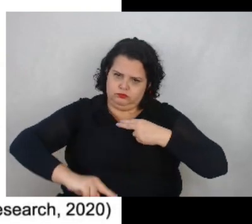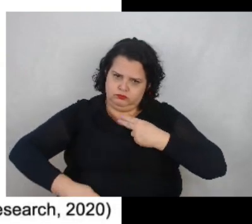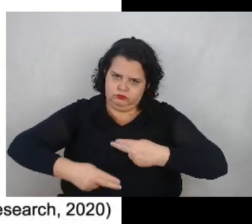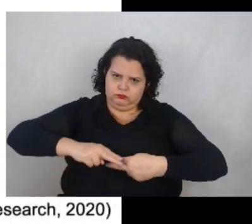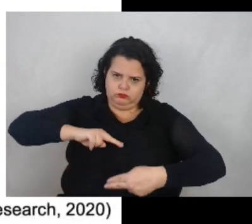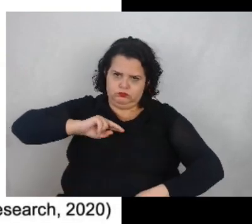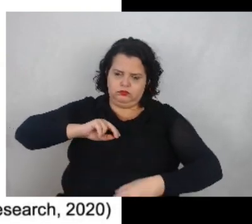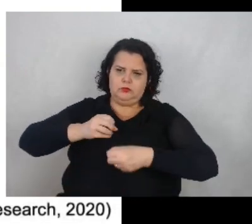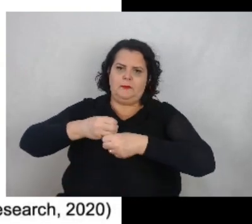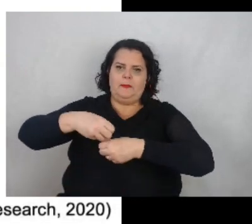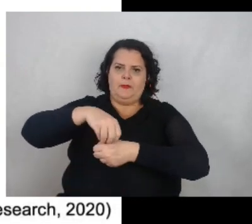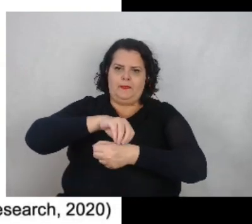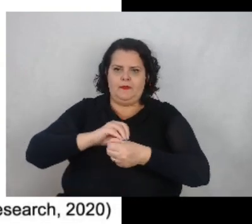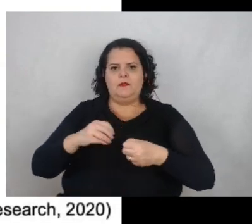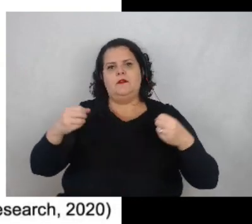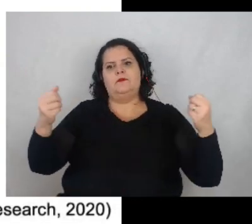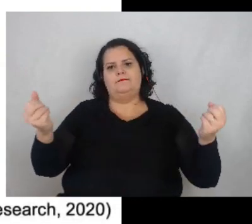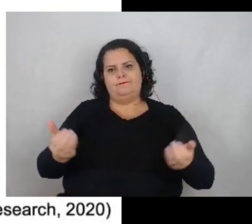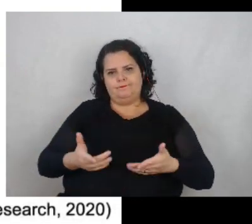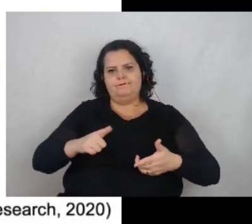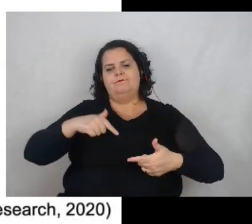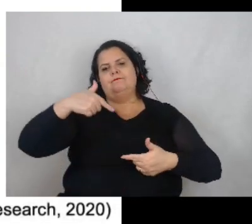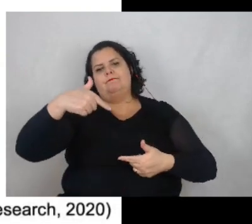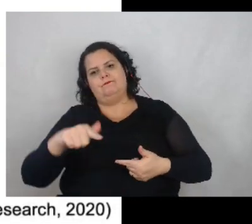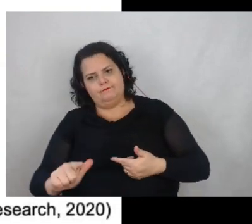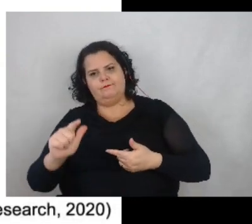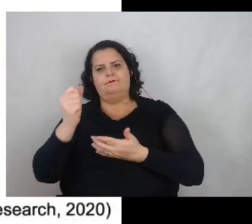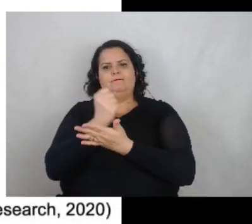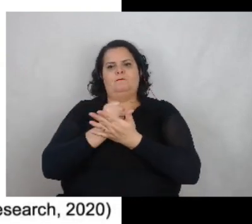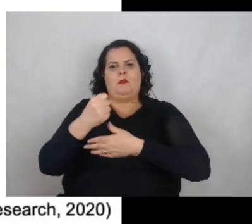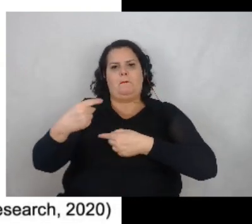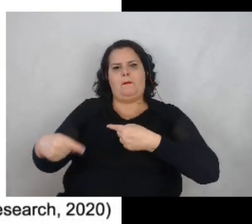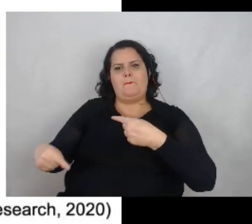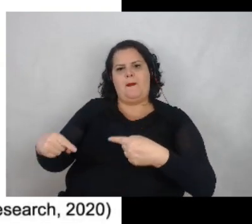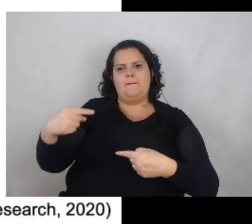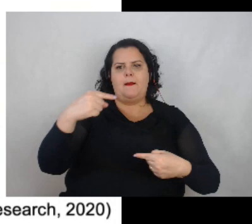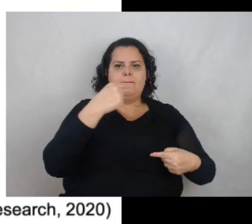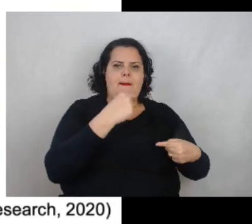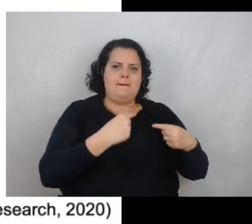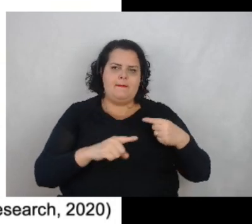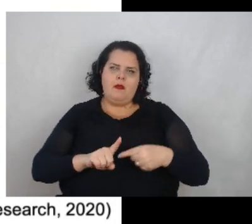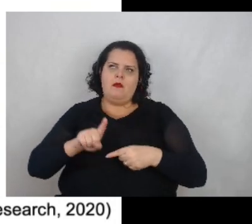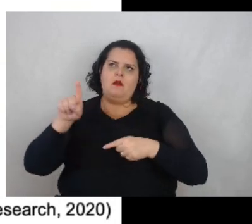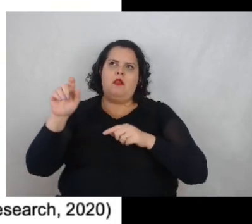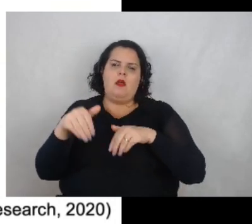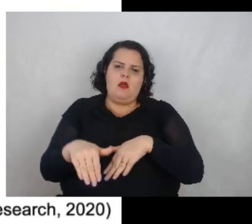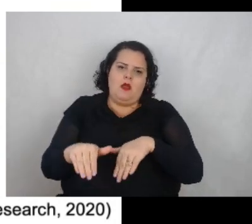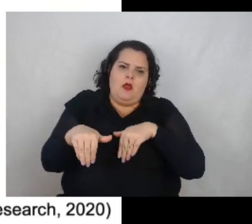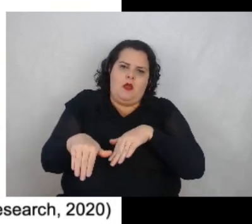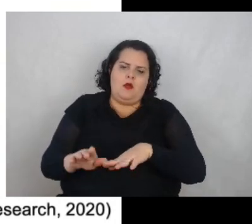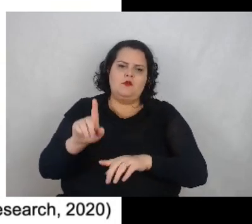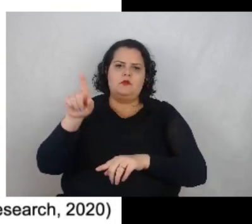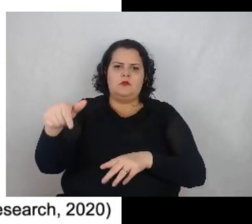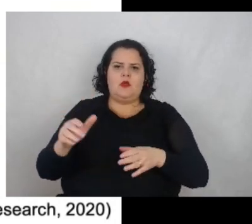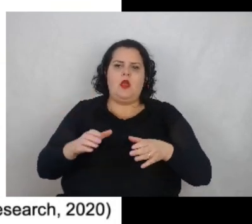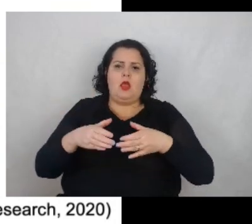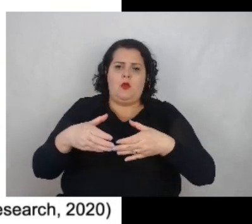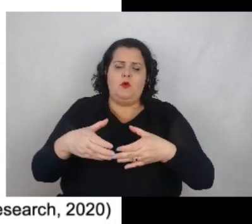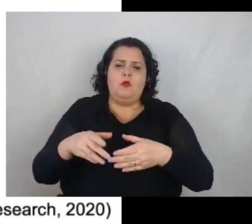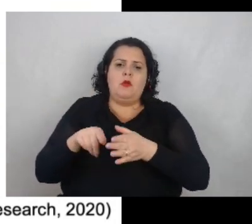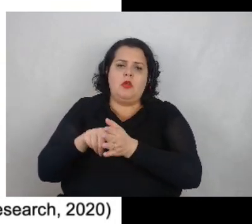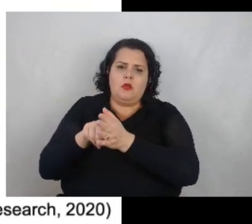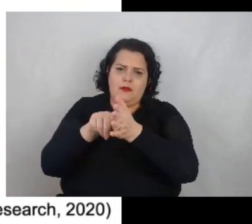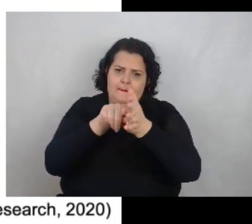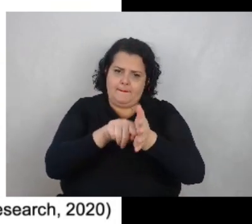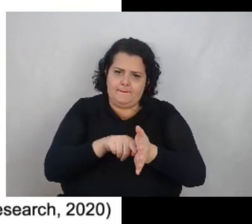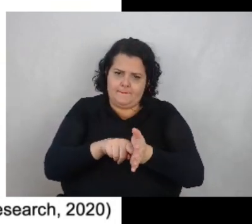a ivermectina, em que um estudo publicado na Austrália, num grupo australiano, também